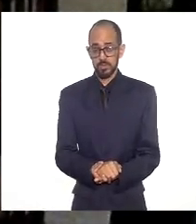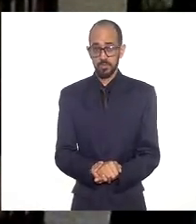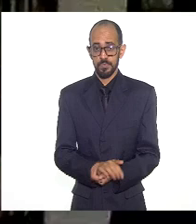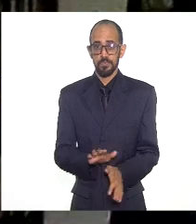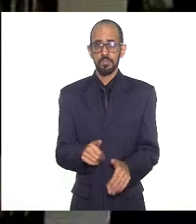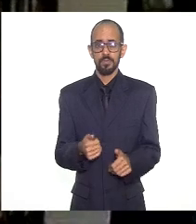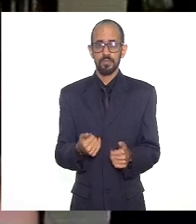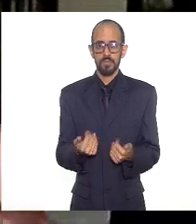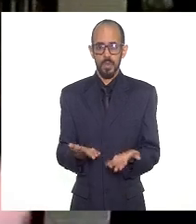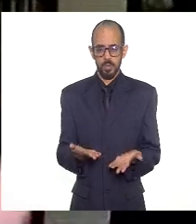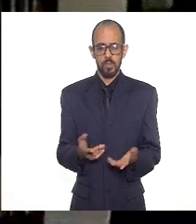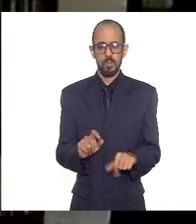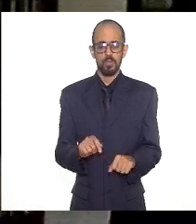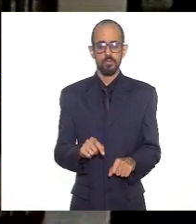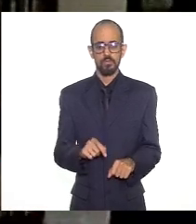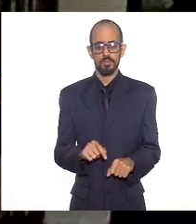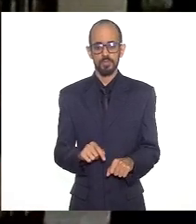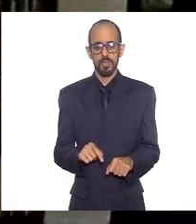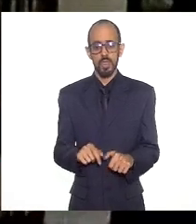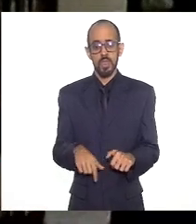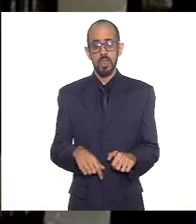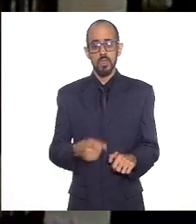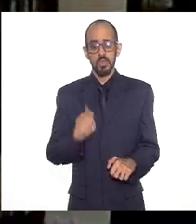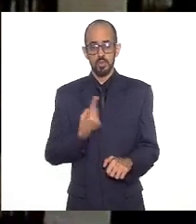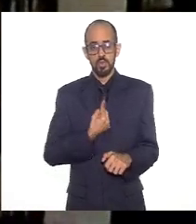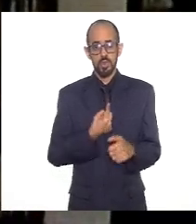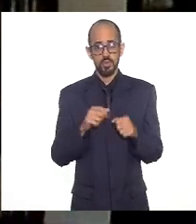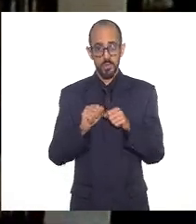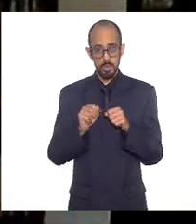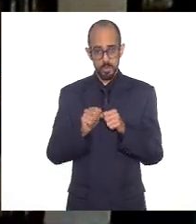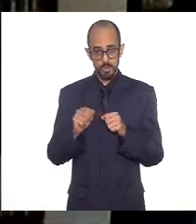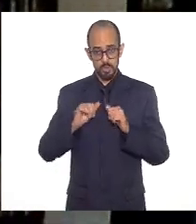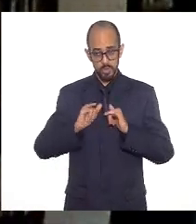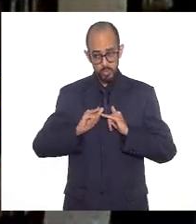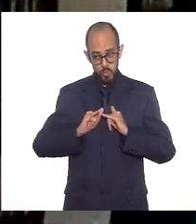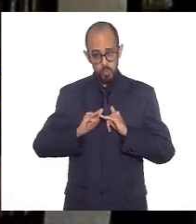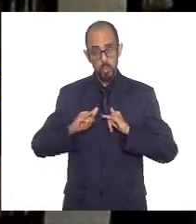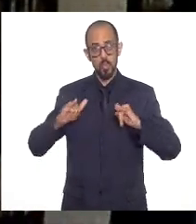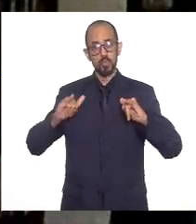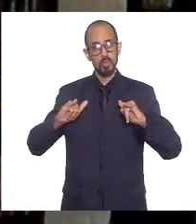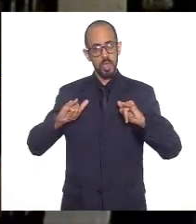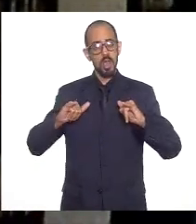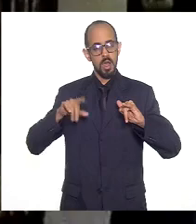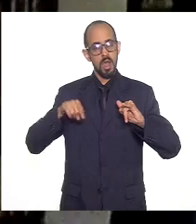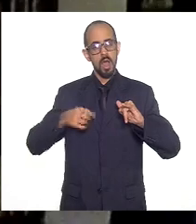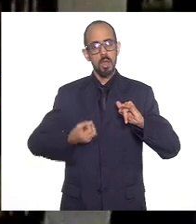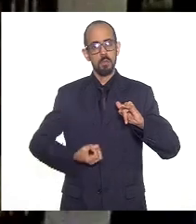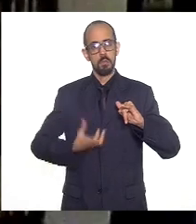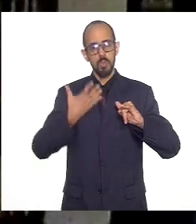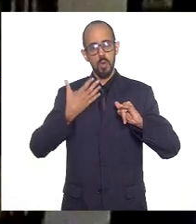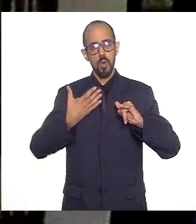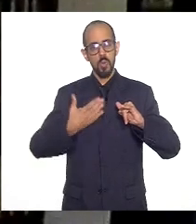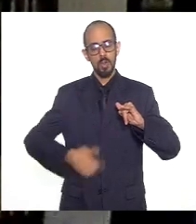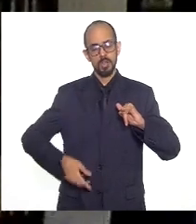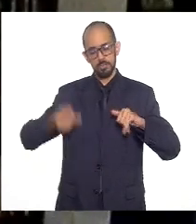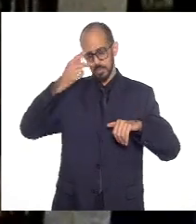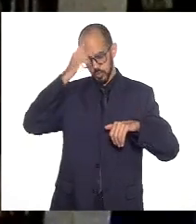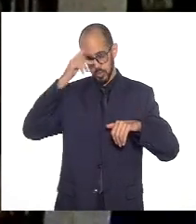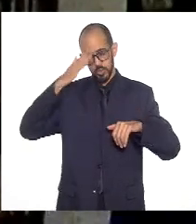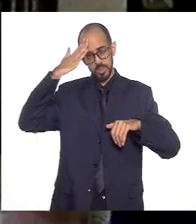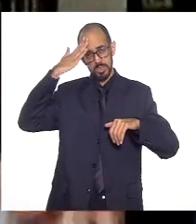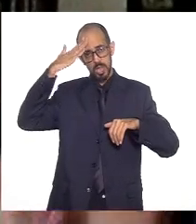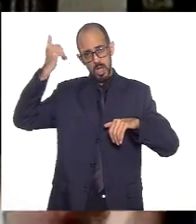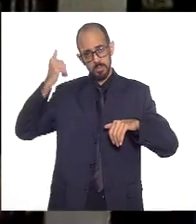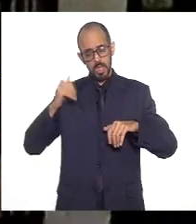Então, a gente fazer e declarar o que a gente está fazendo é bom para as pessoas tomarem conhecimento